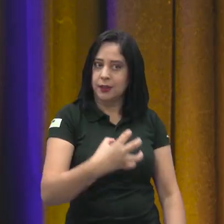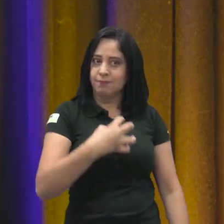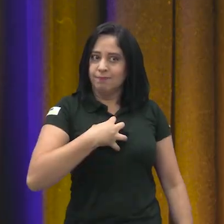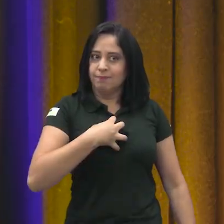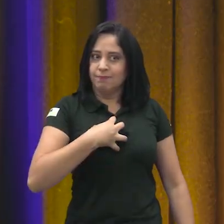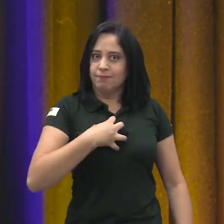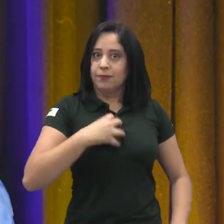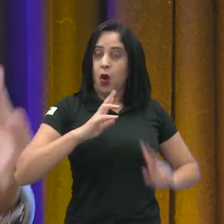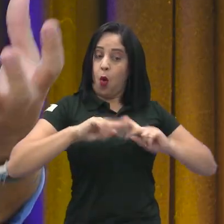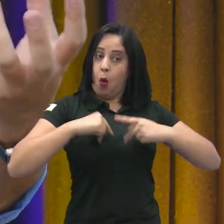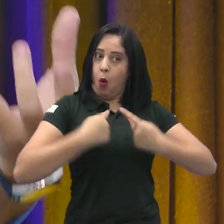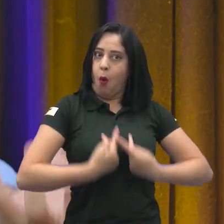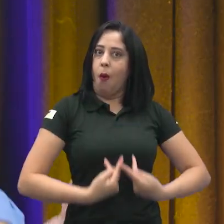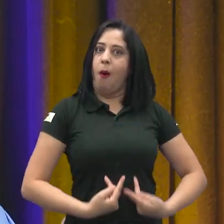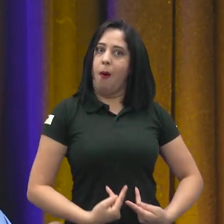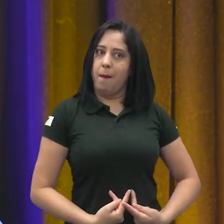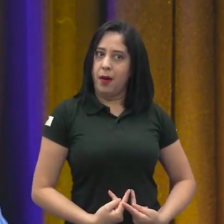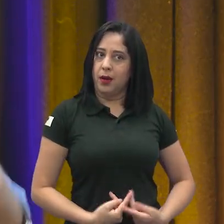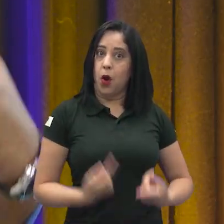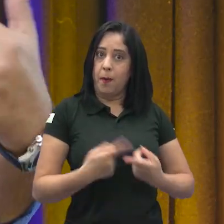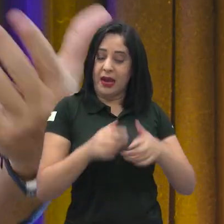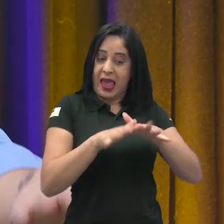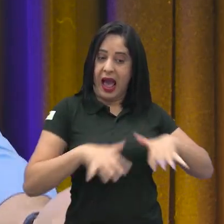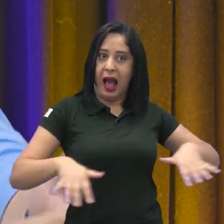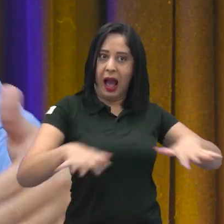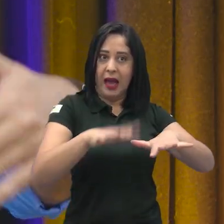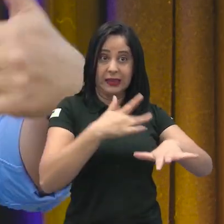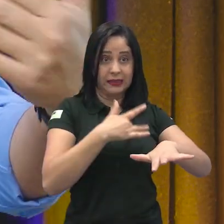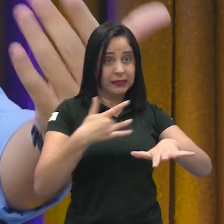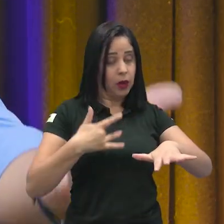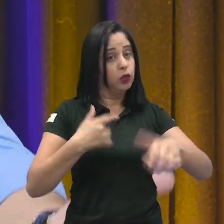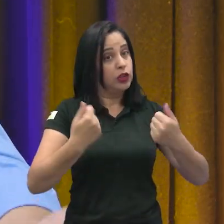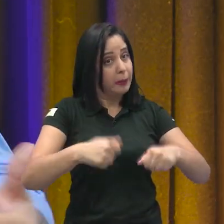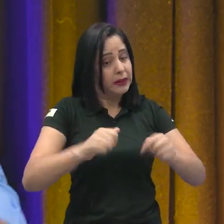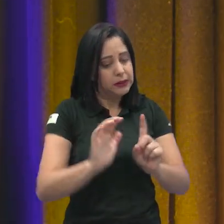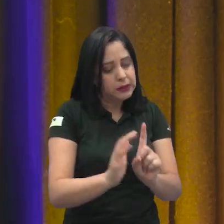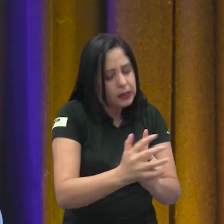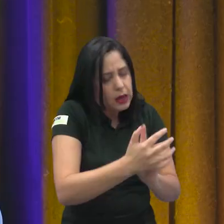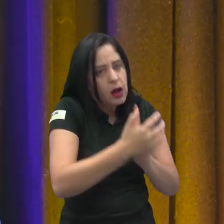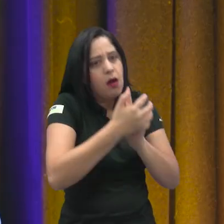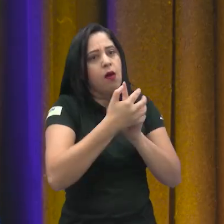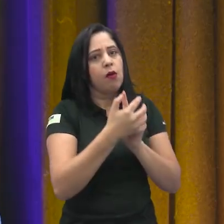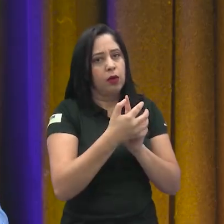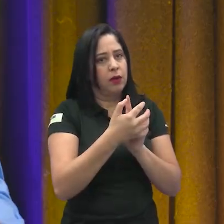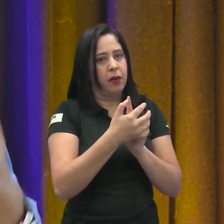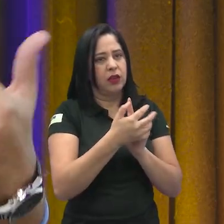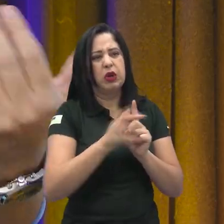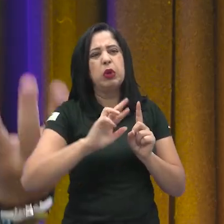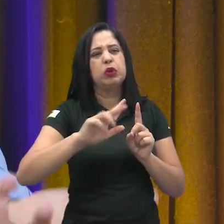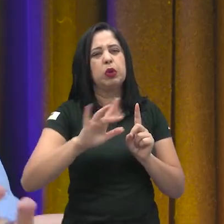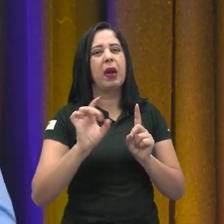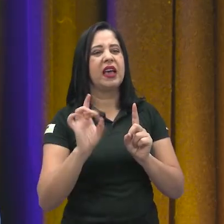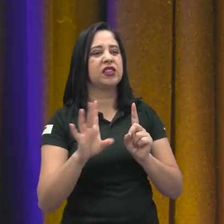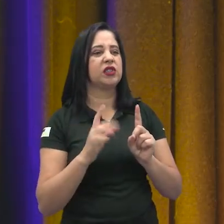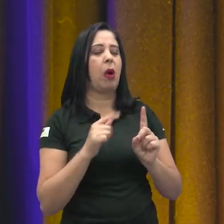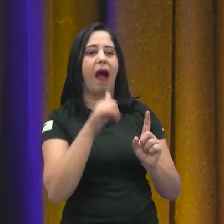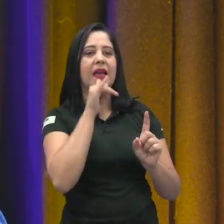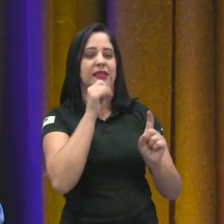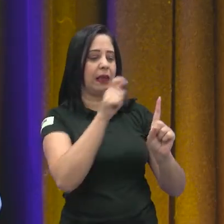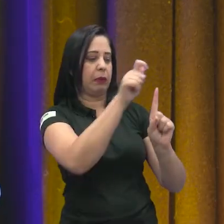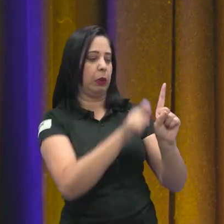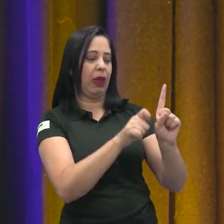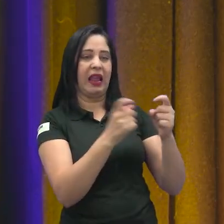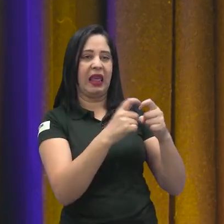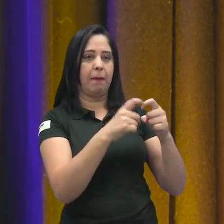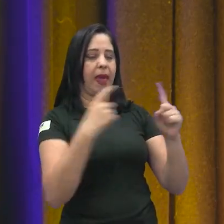na área da saúde, que tanto a gente fala de humanização, de acolhimento. Não basta você só ter um contato com o médico,